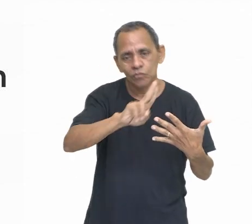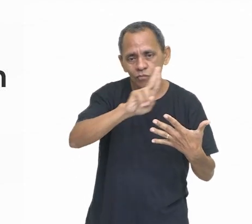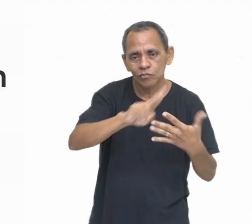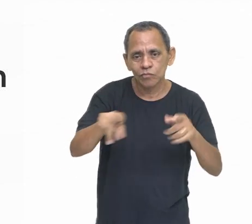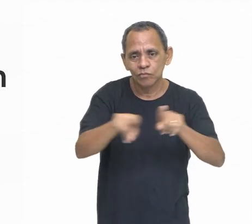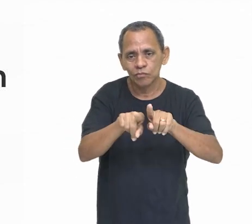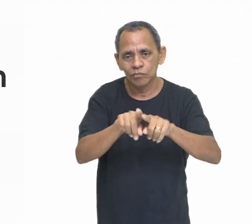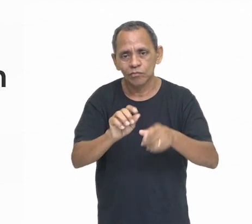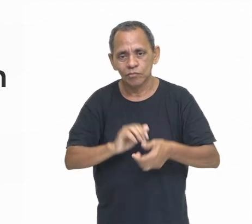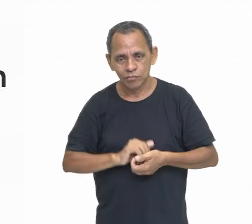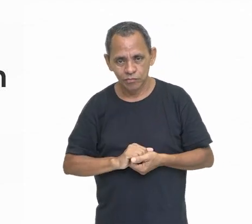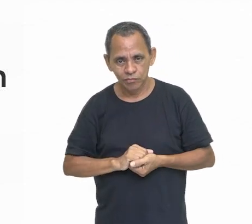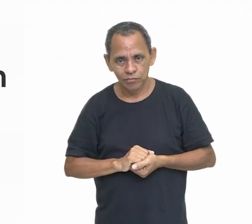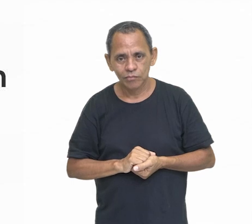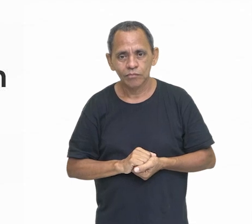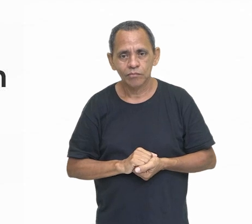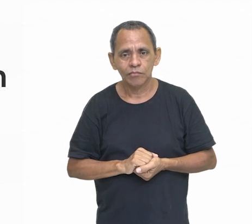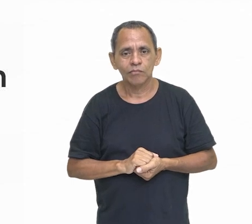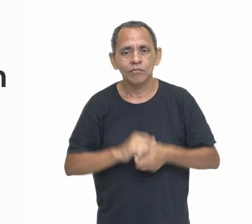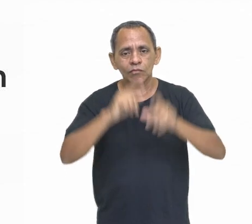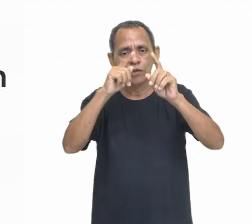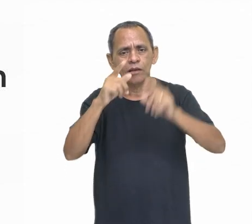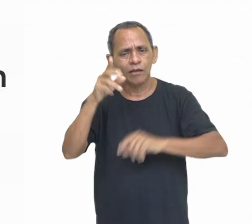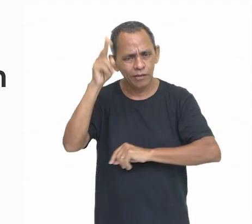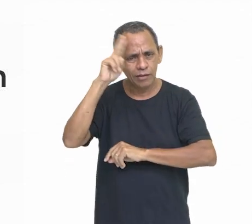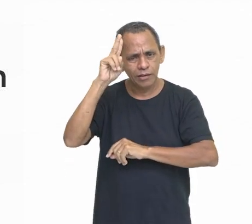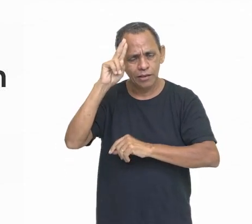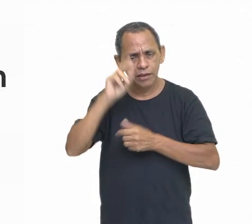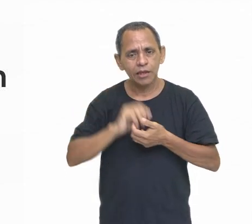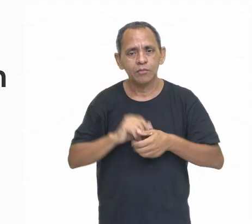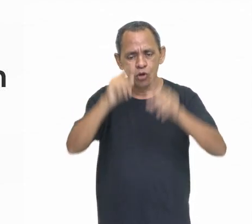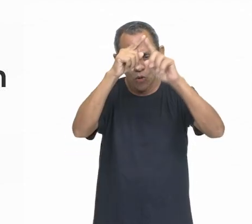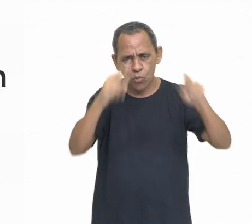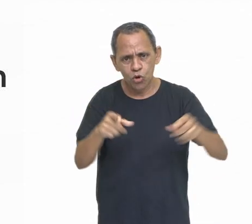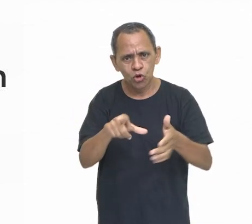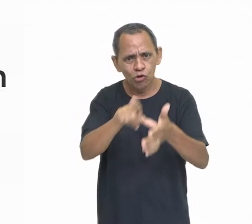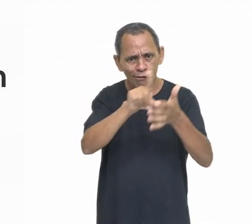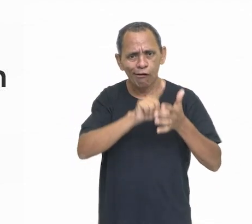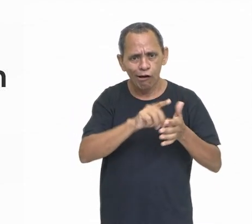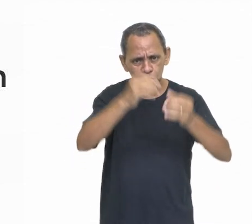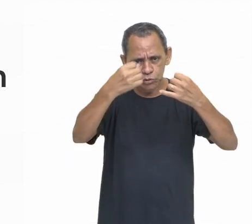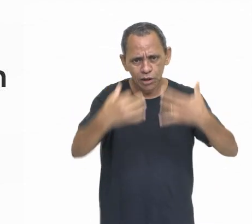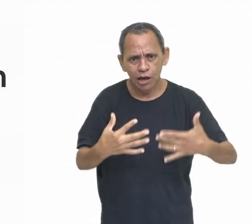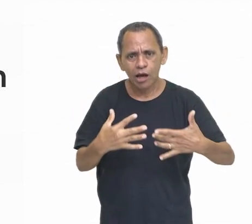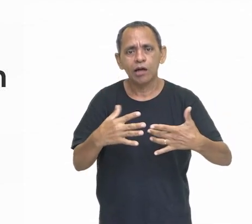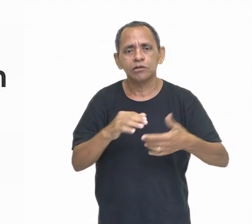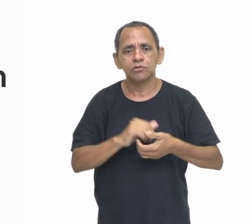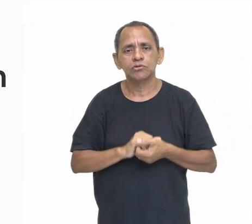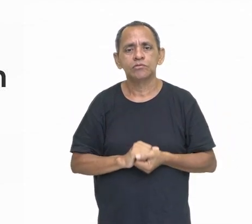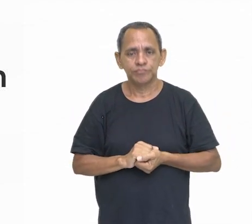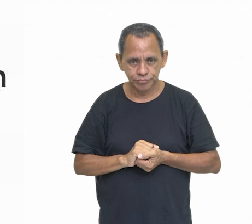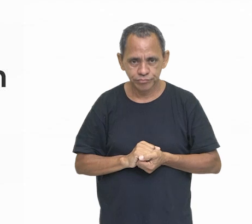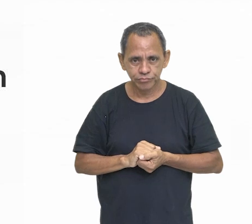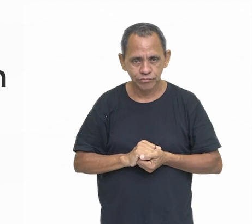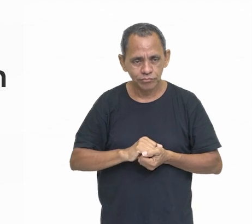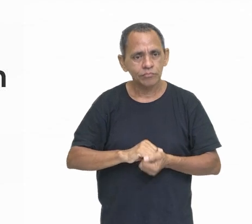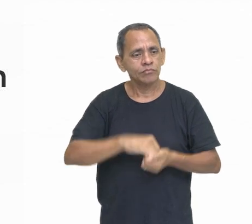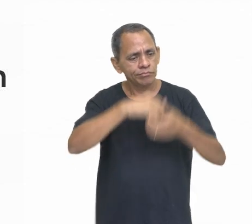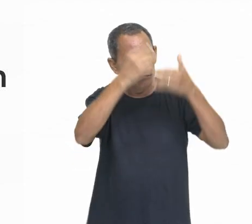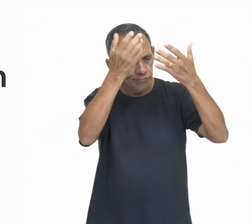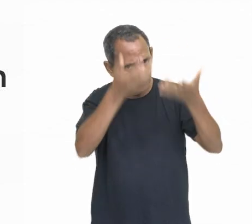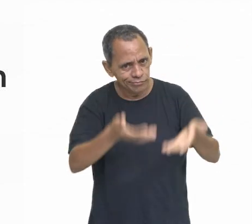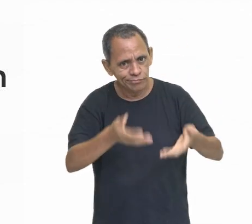inclusive, a pirâmide anterior na qual o professor estava, né, é em homenagem justamente, né, a